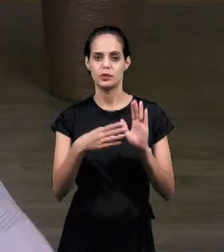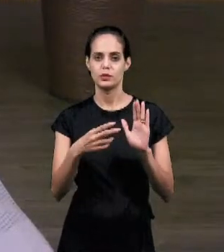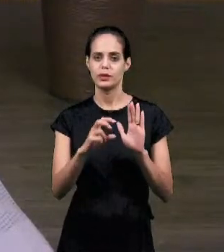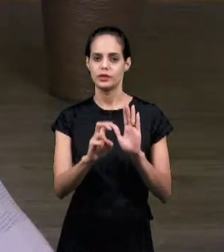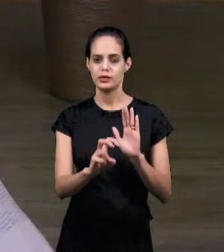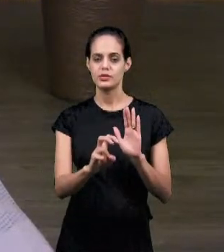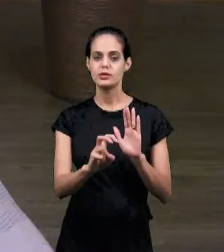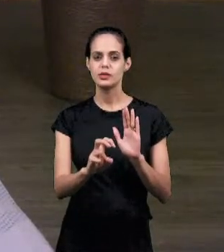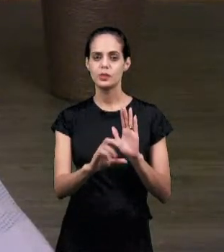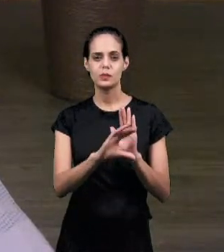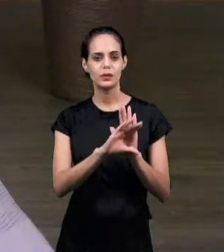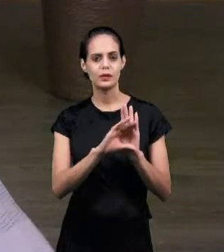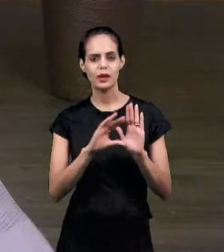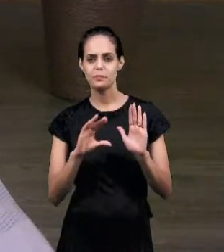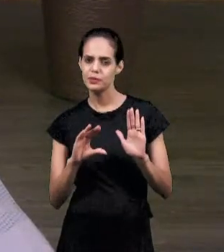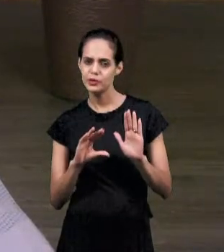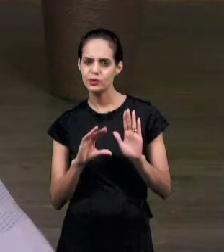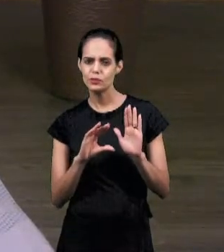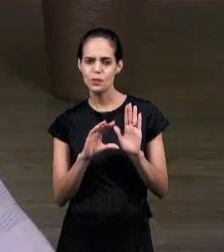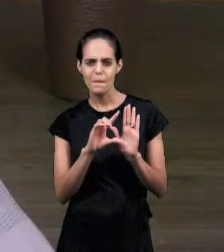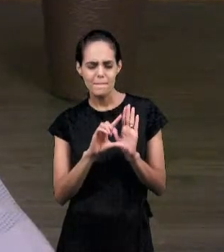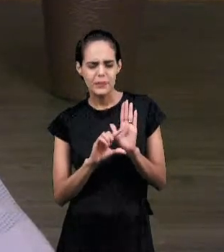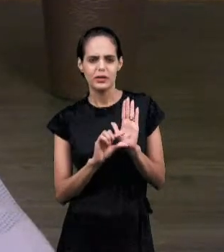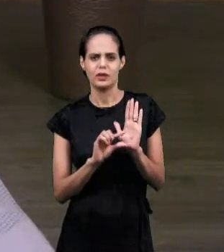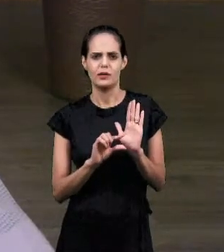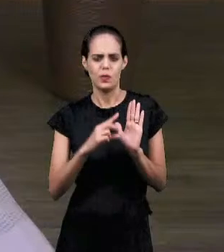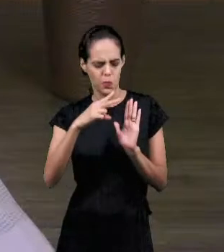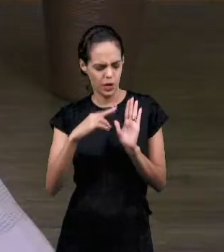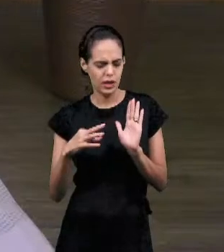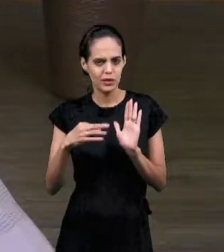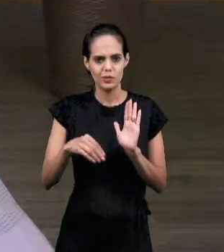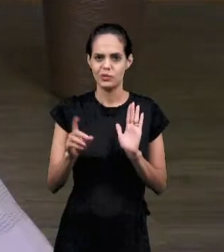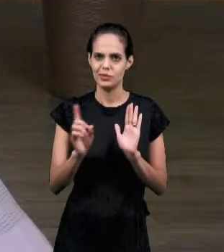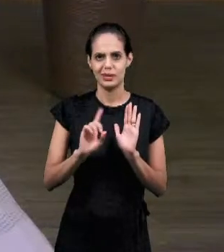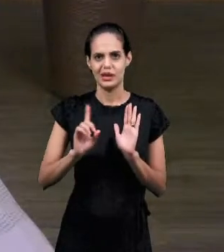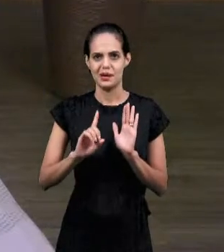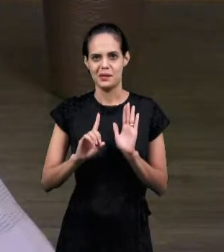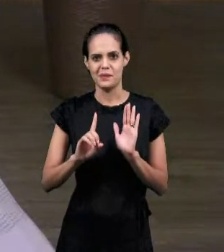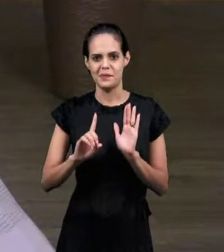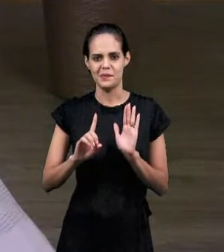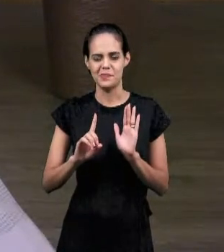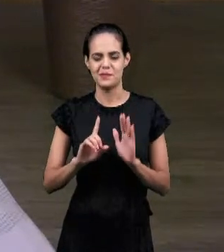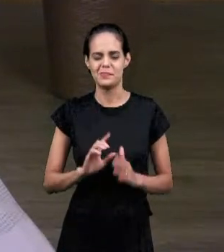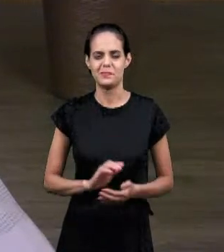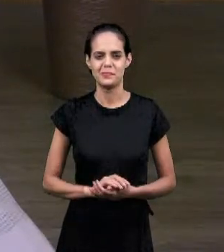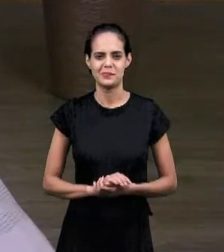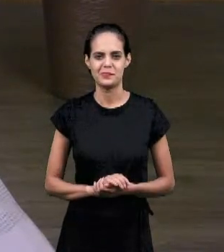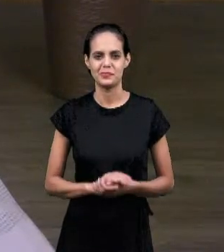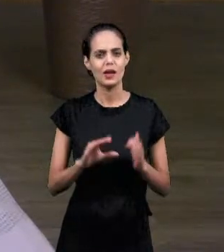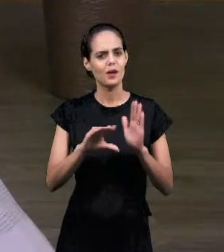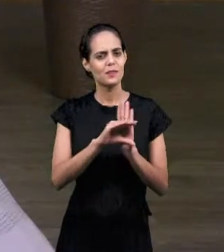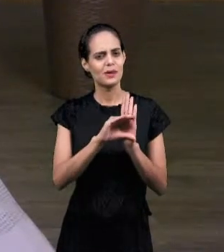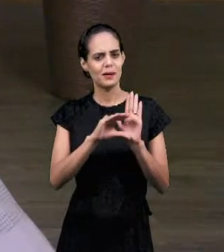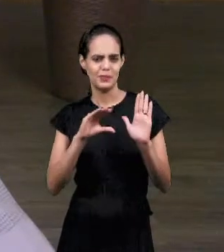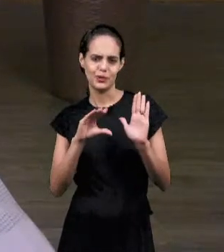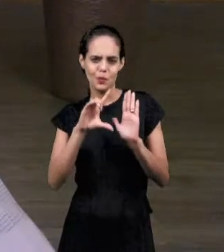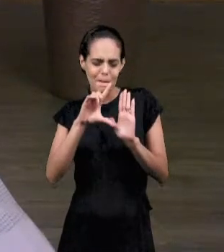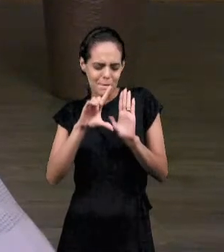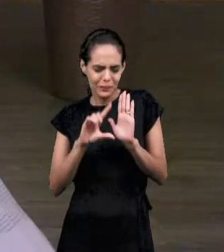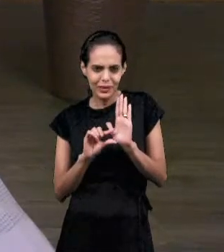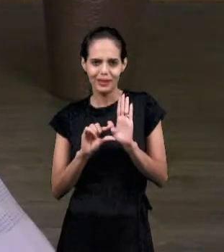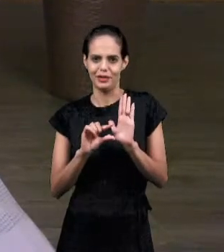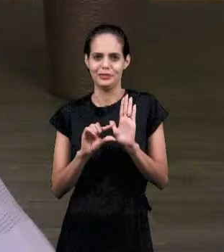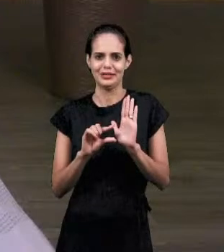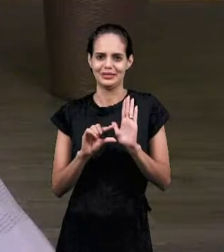um capítulo curtinho. Nós vamos ler ele todo, né? Vai ler o capítulo todo, é um capítulo inteiro, nós vamos ler. Mas é um capítulo curtinho, não precisa assustar